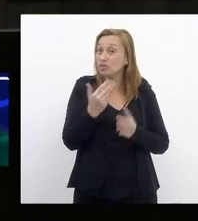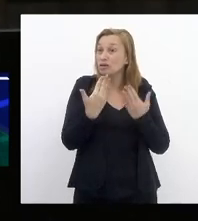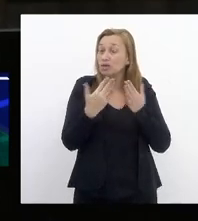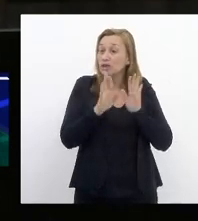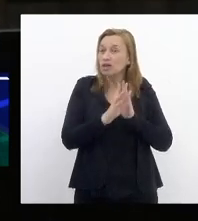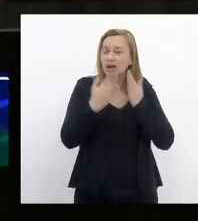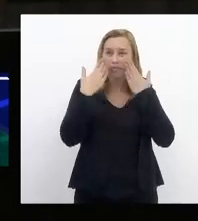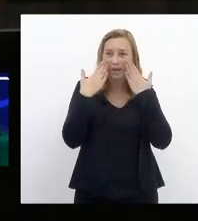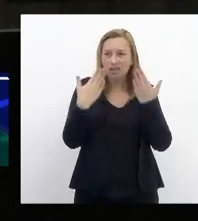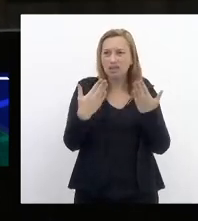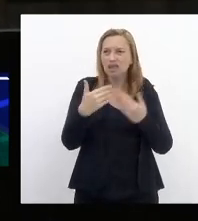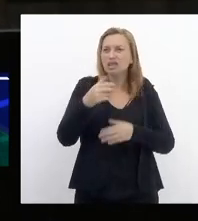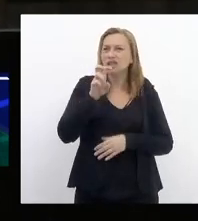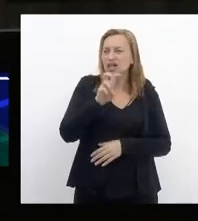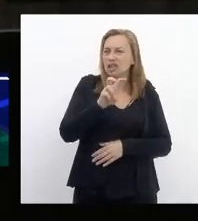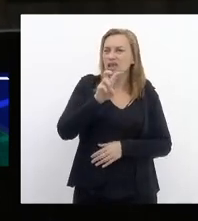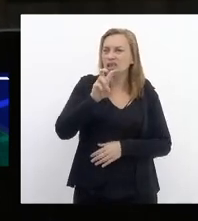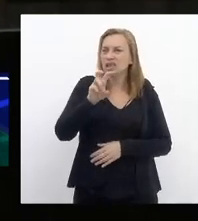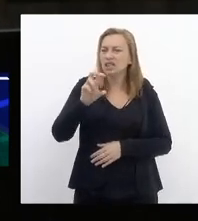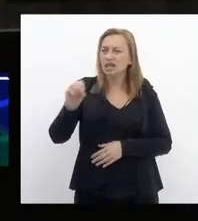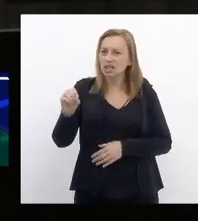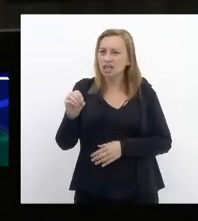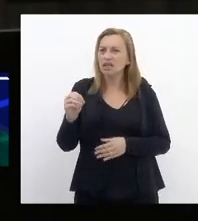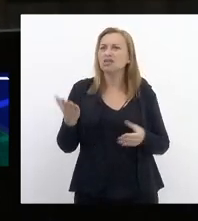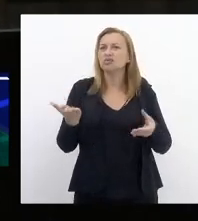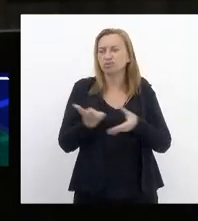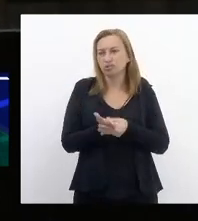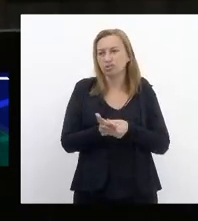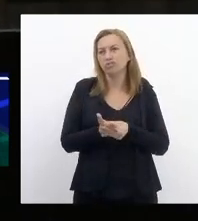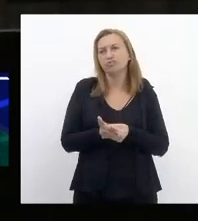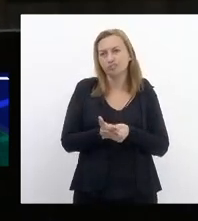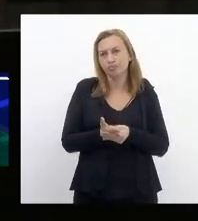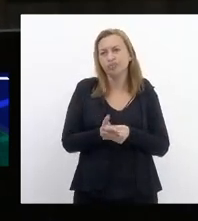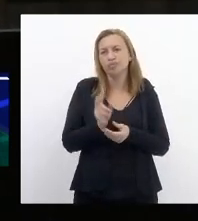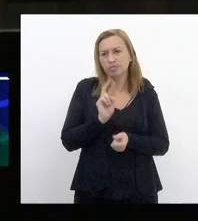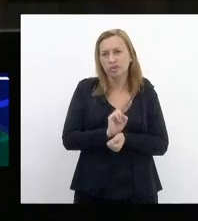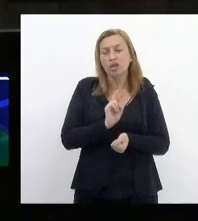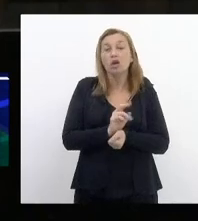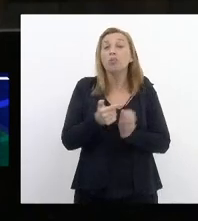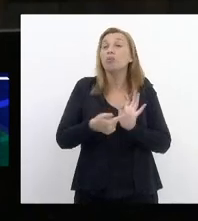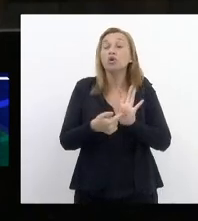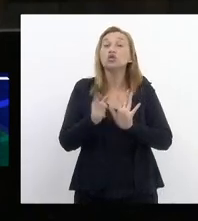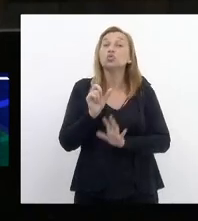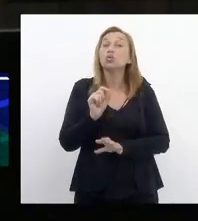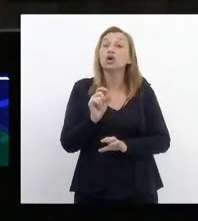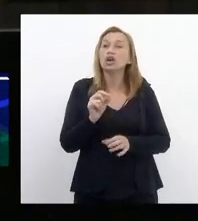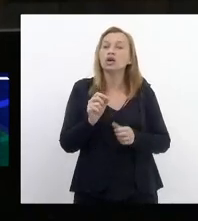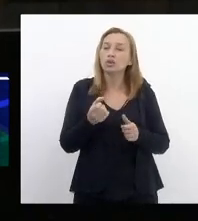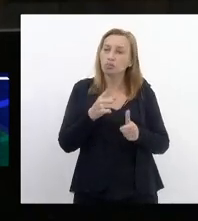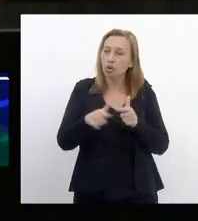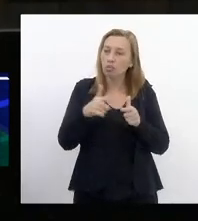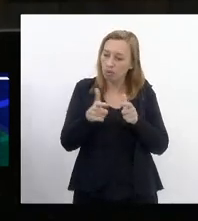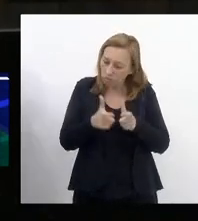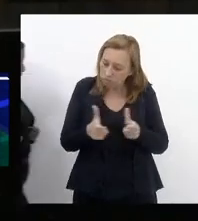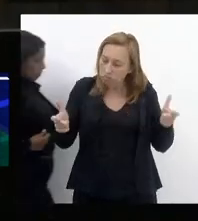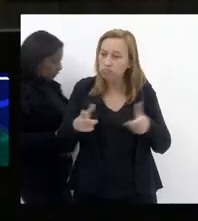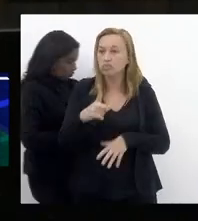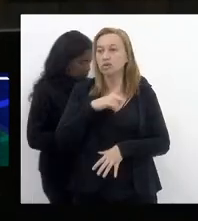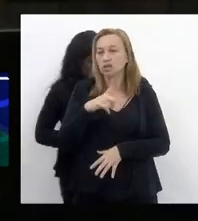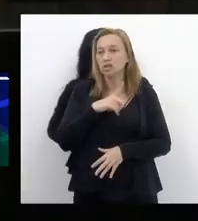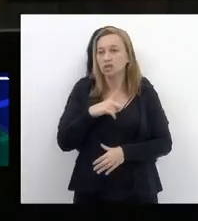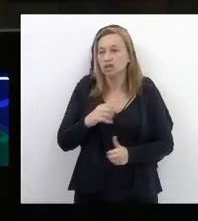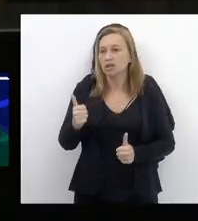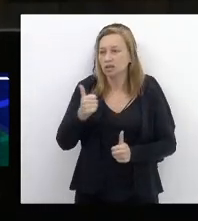representados cerca de 500 medidas protetivas. Isso demonstra o tamanho do problema, isso demonstra